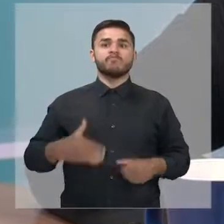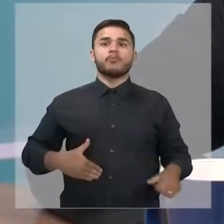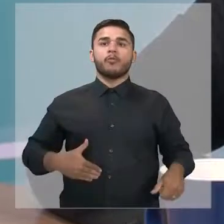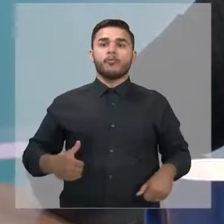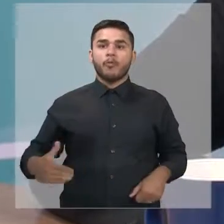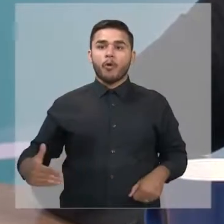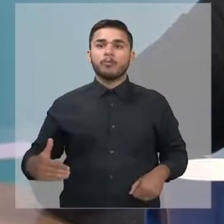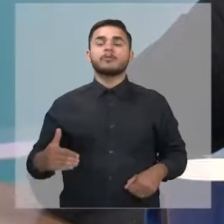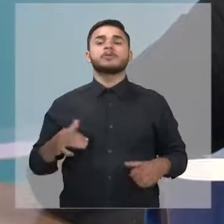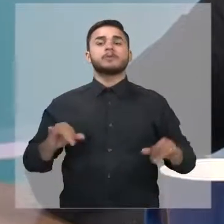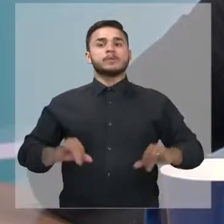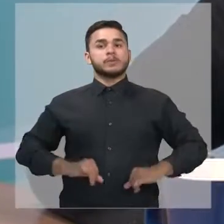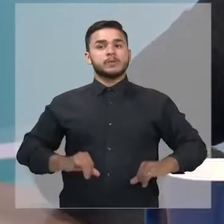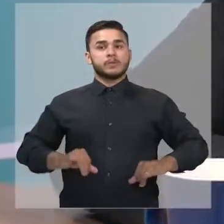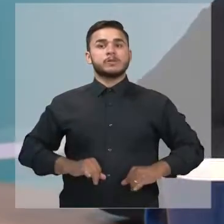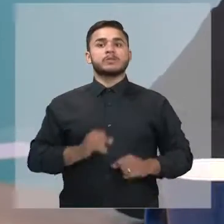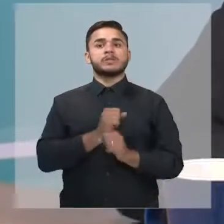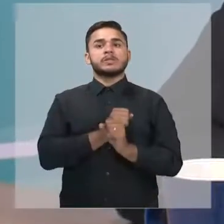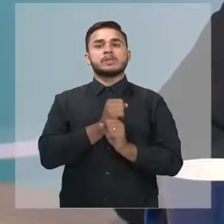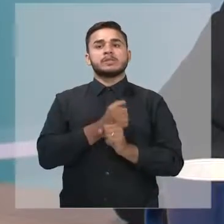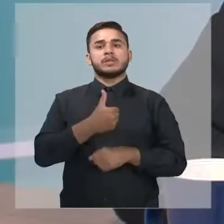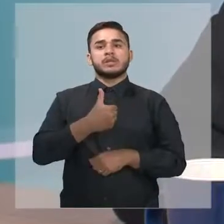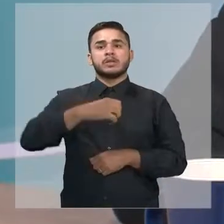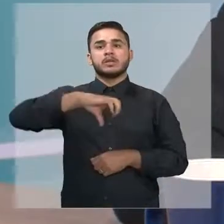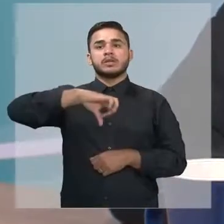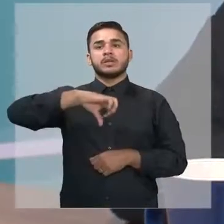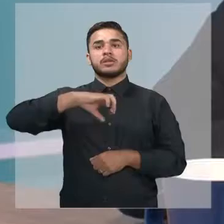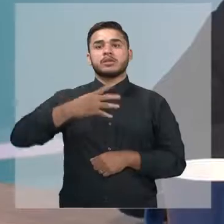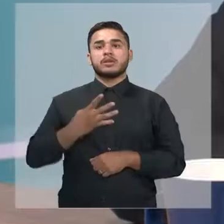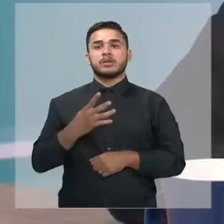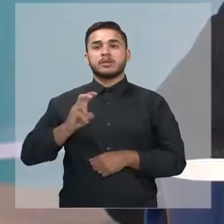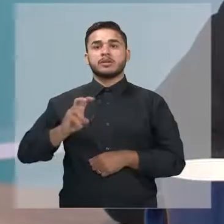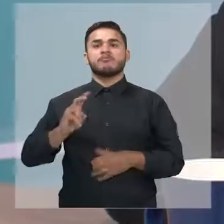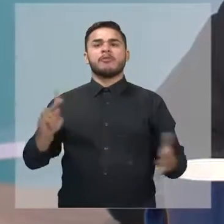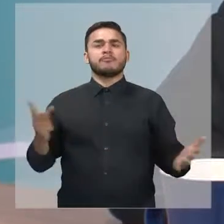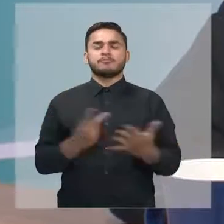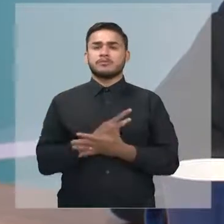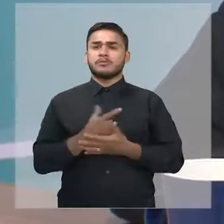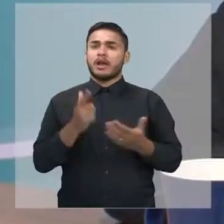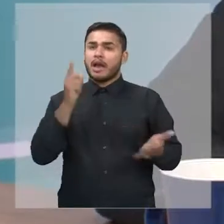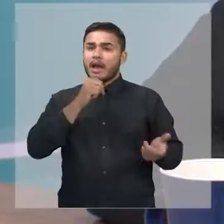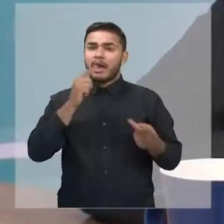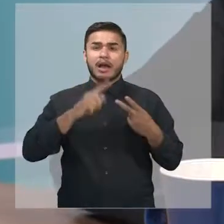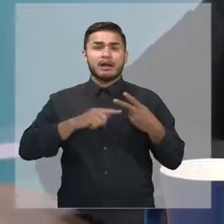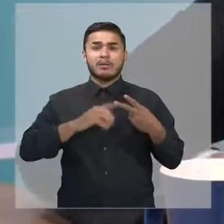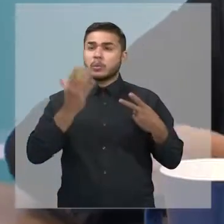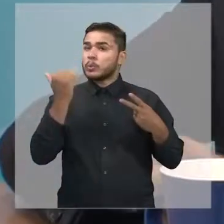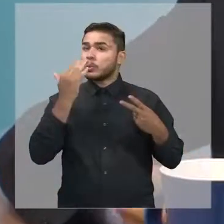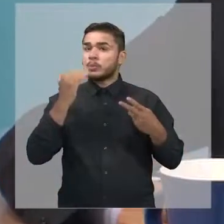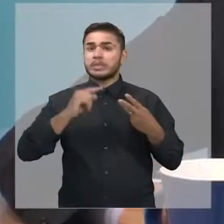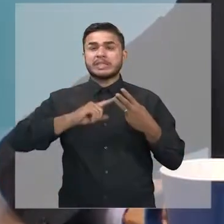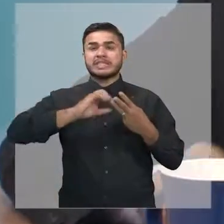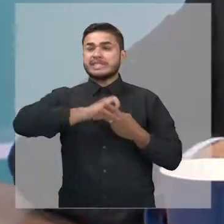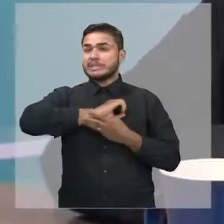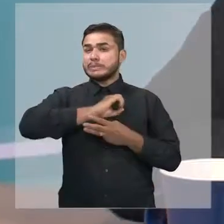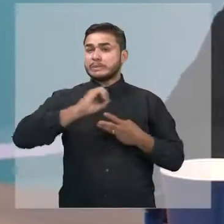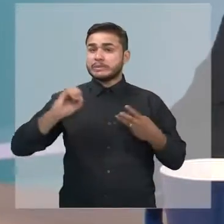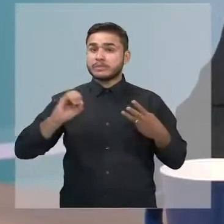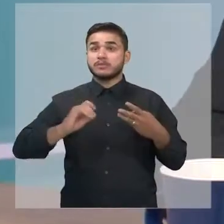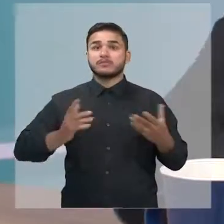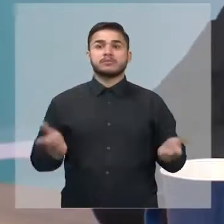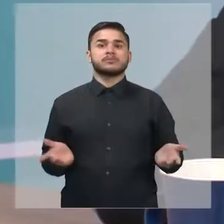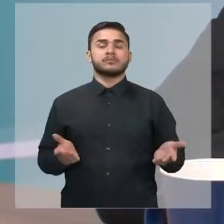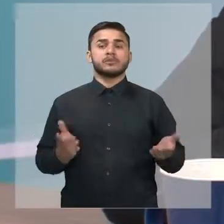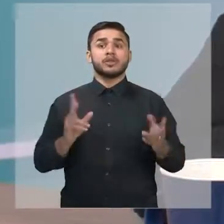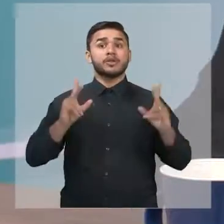sem nada, como os japoneses. Então, todo mundo lá tem uma noção de não ter desperdício, de